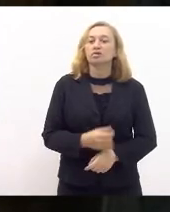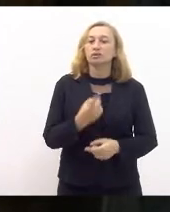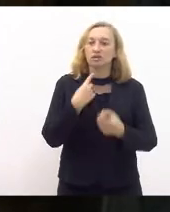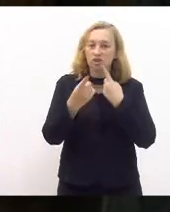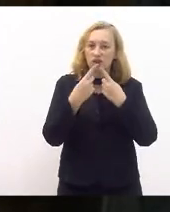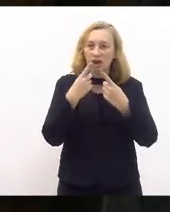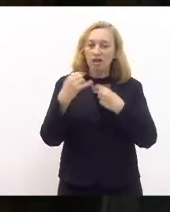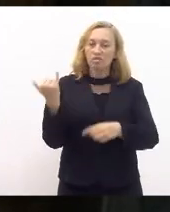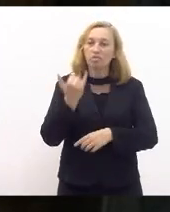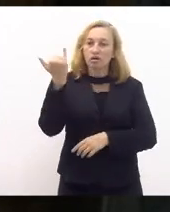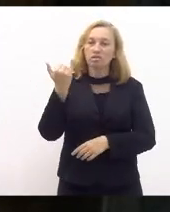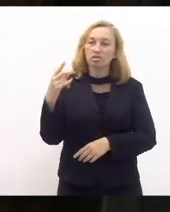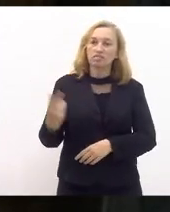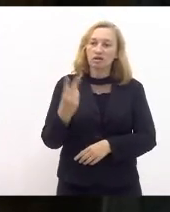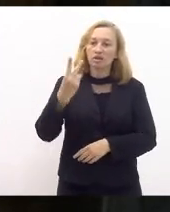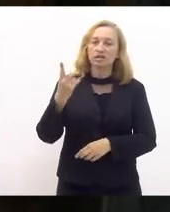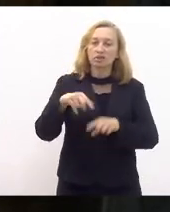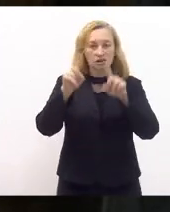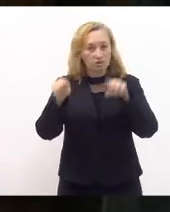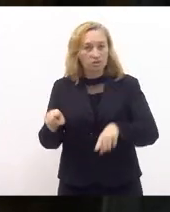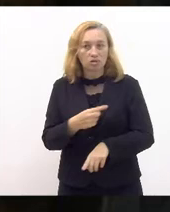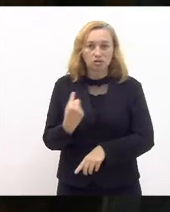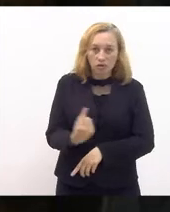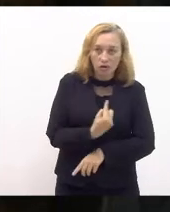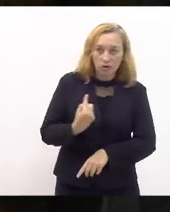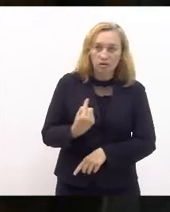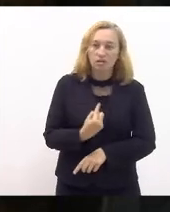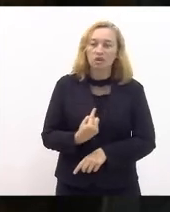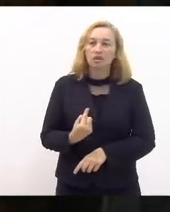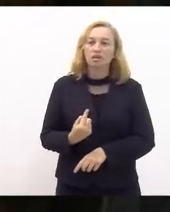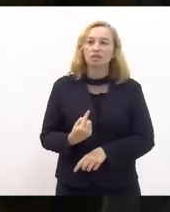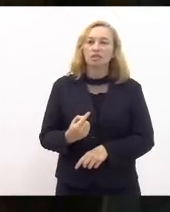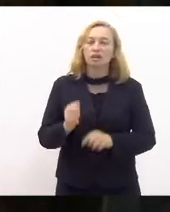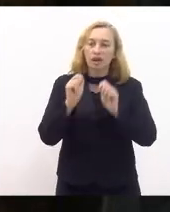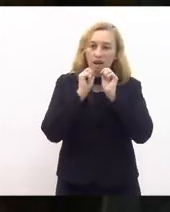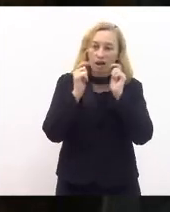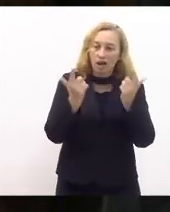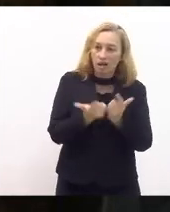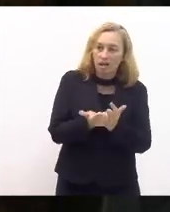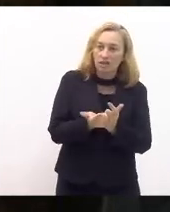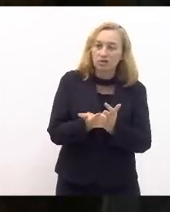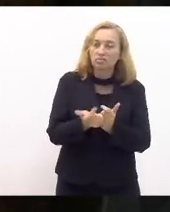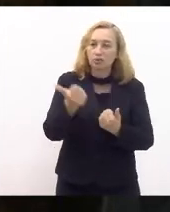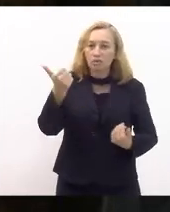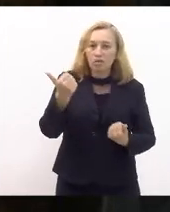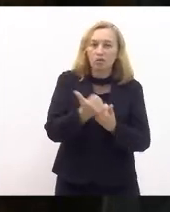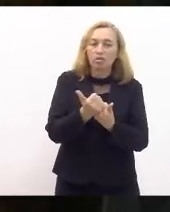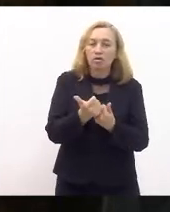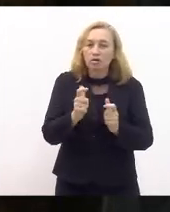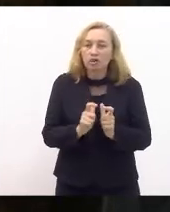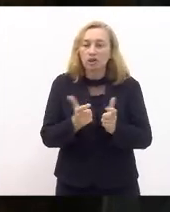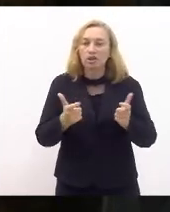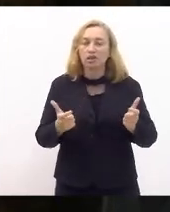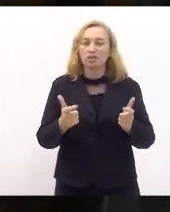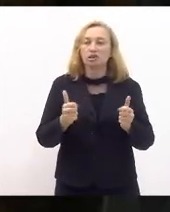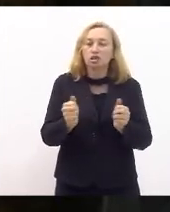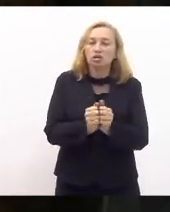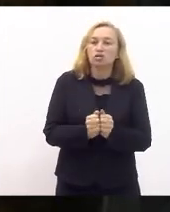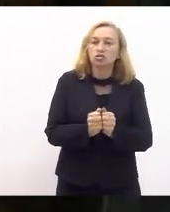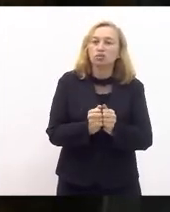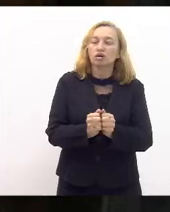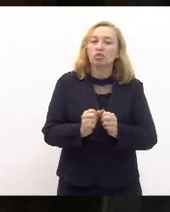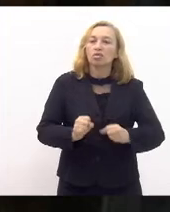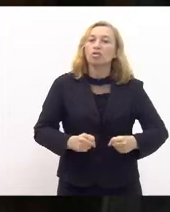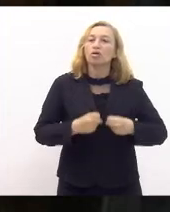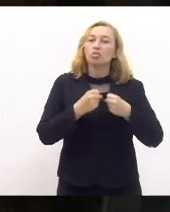a justa valorização dos nossos servidores, em que a Assembleia aqui foi uma grande apoiadora e, junto ao Poder